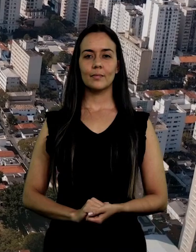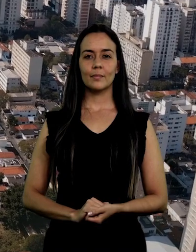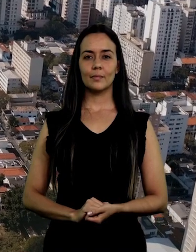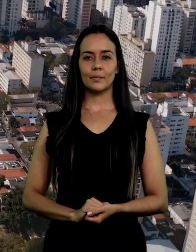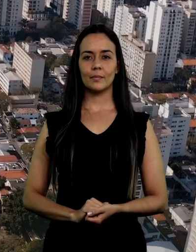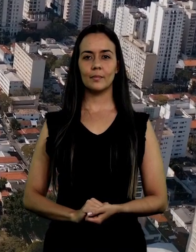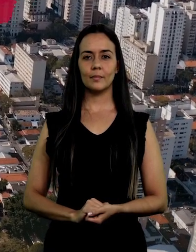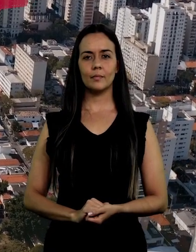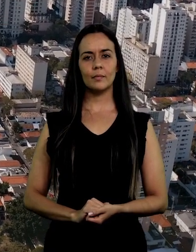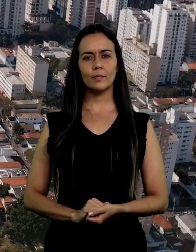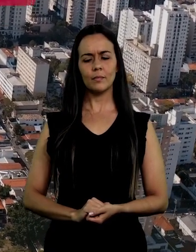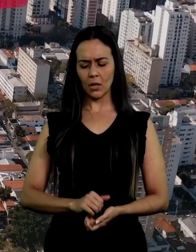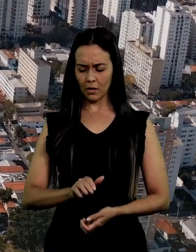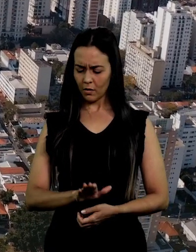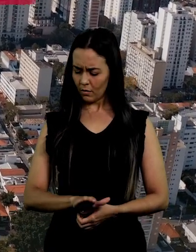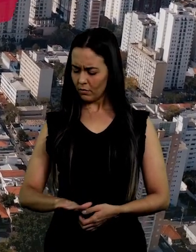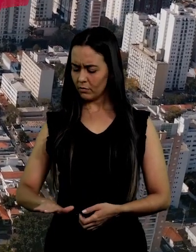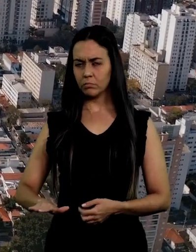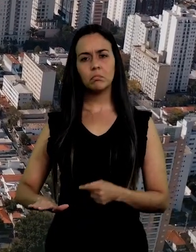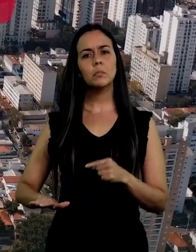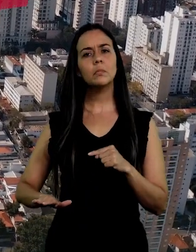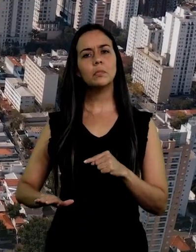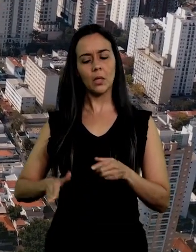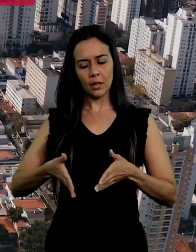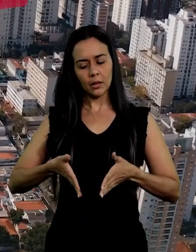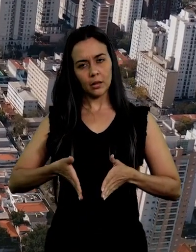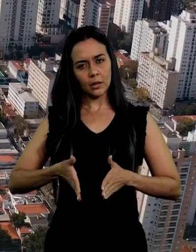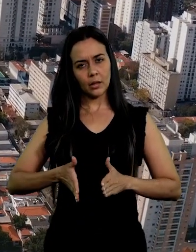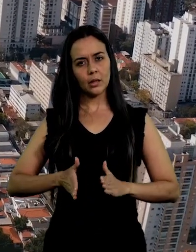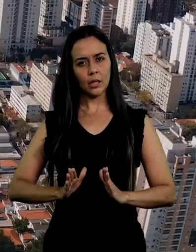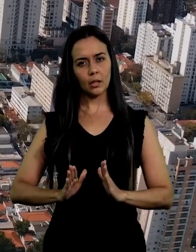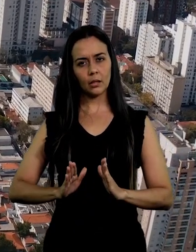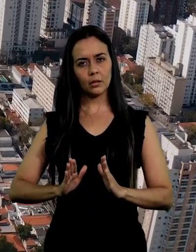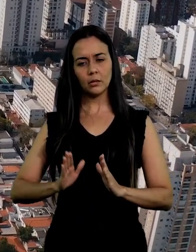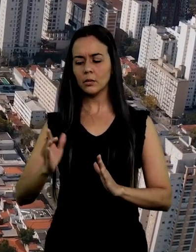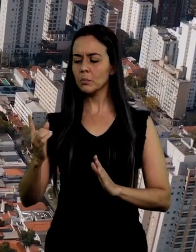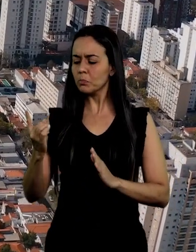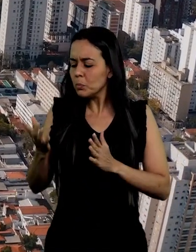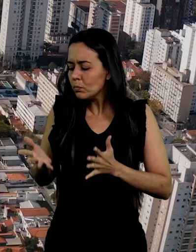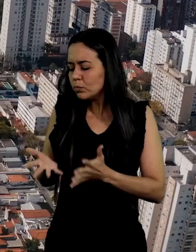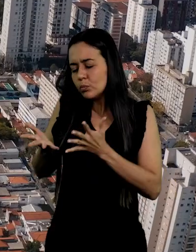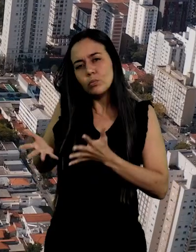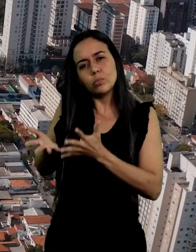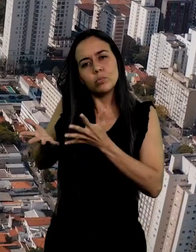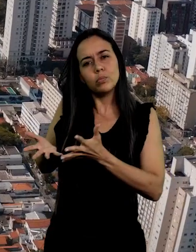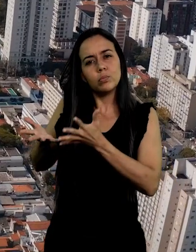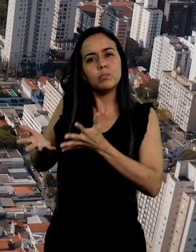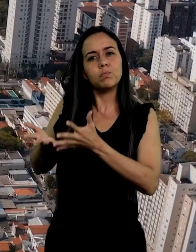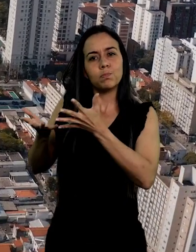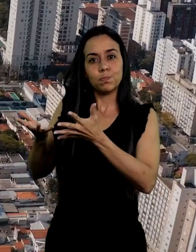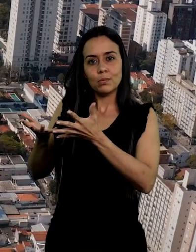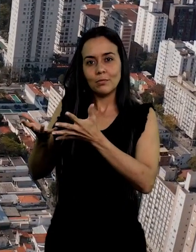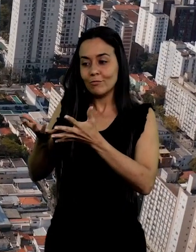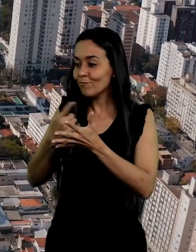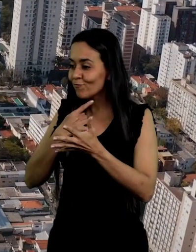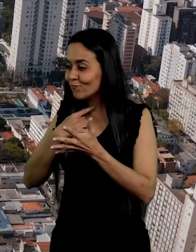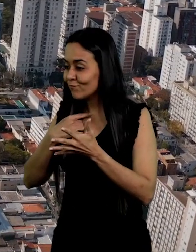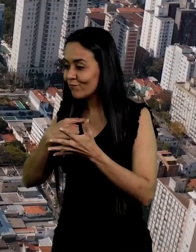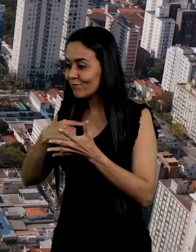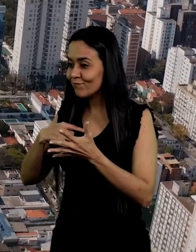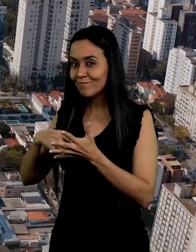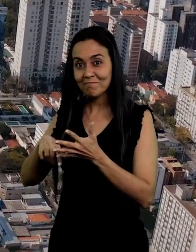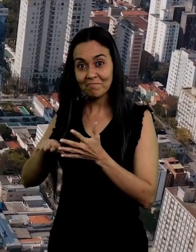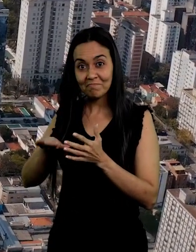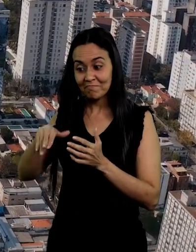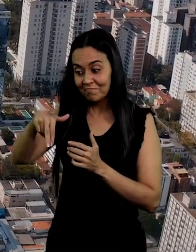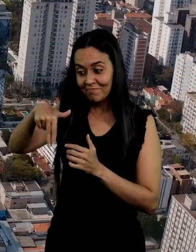A criança nasce, a gente começa a estimular de todas as maneiras, a gente não vê a hora que ela caminhe, que ela